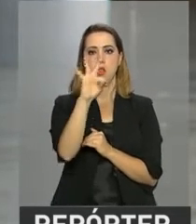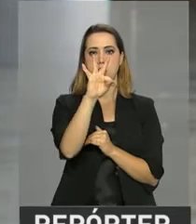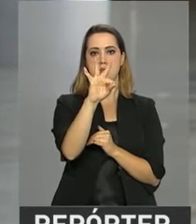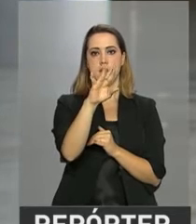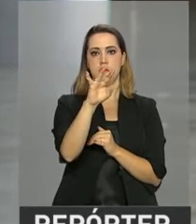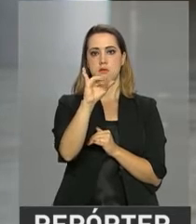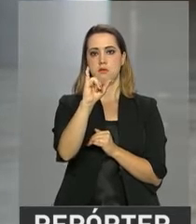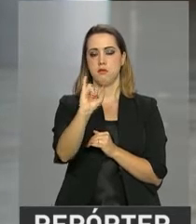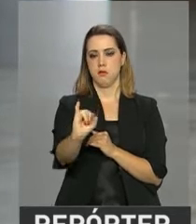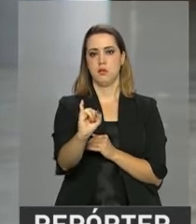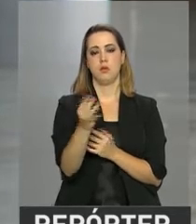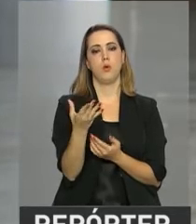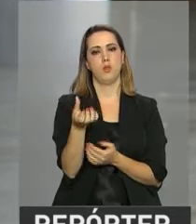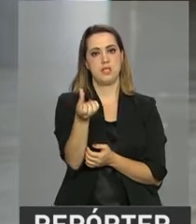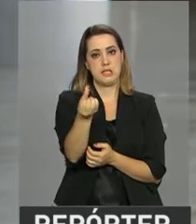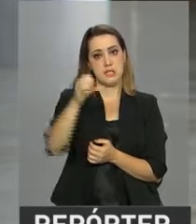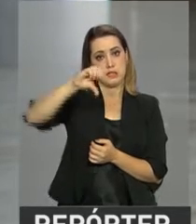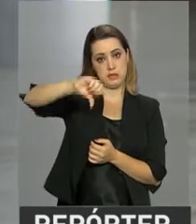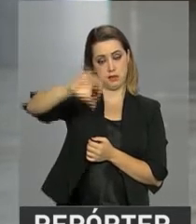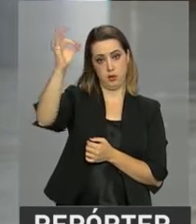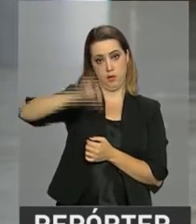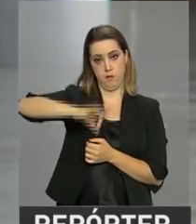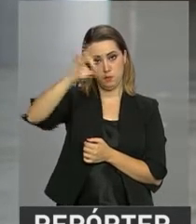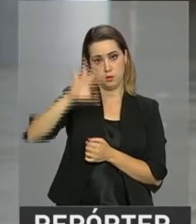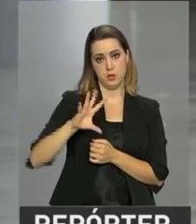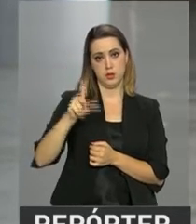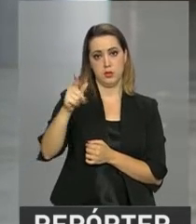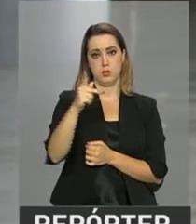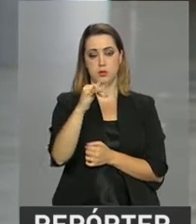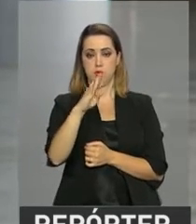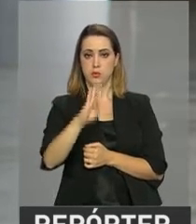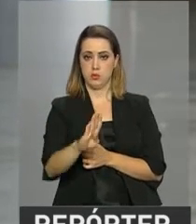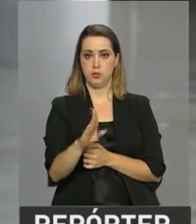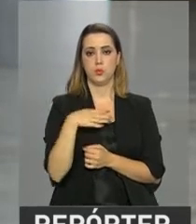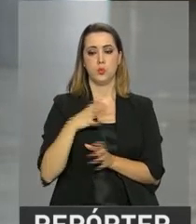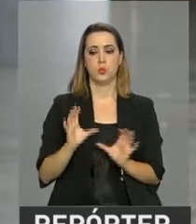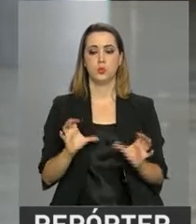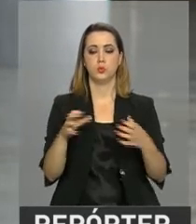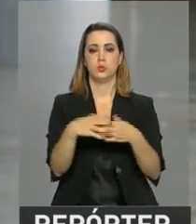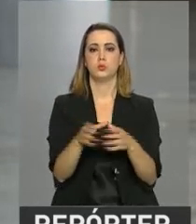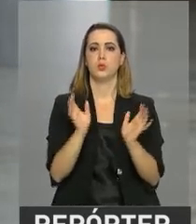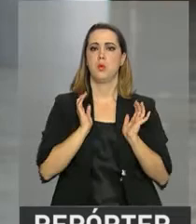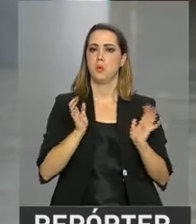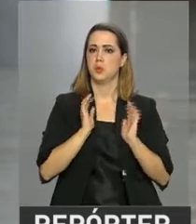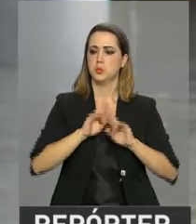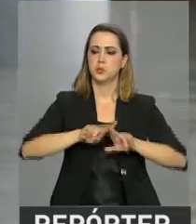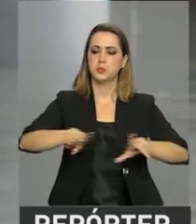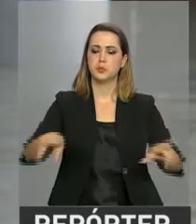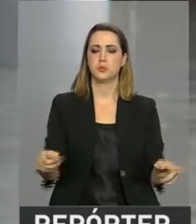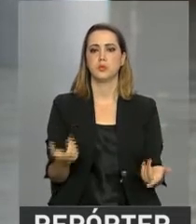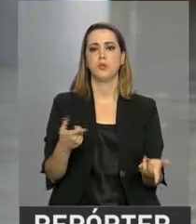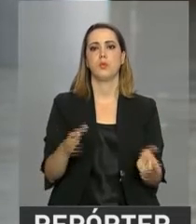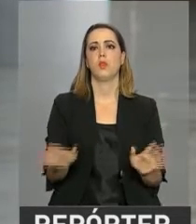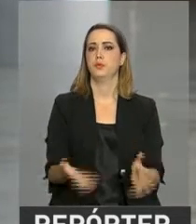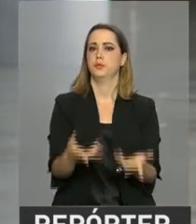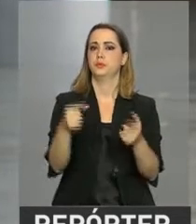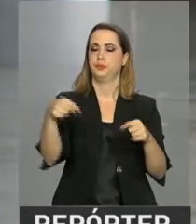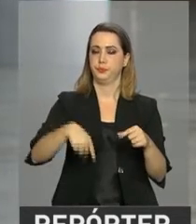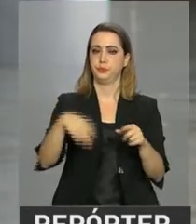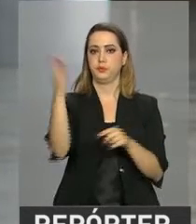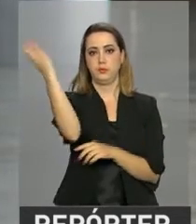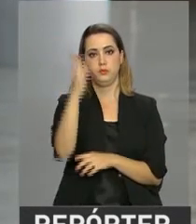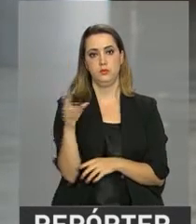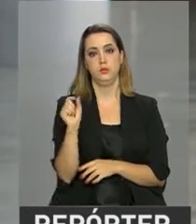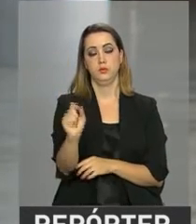a 69% do PIB nacional, o conjunto de bens, serviços e riquezas produzidas pelo país.